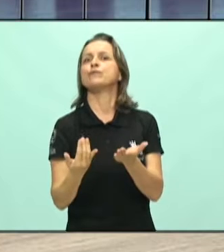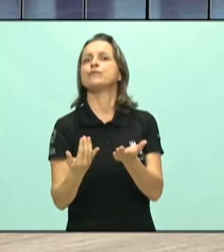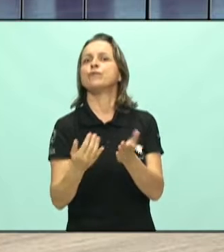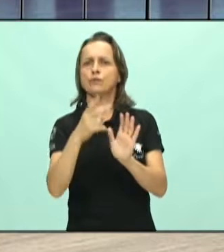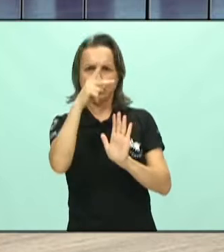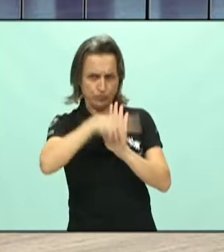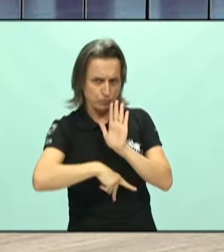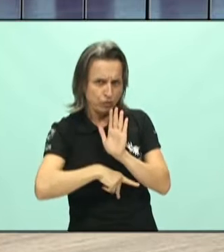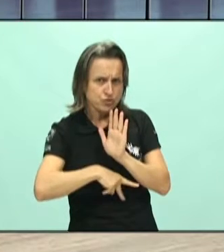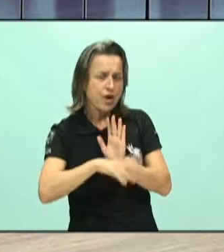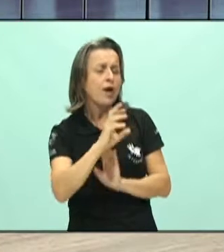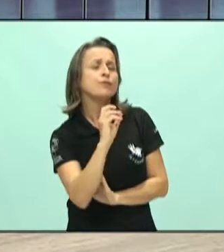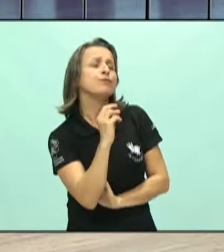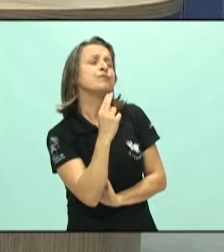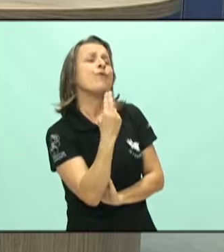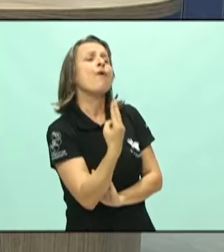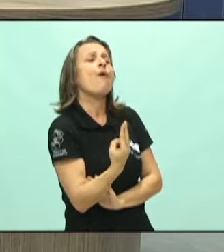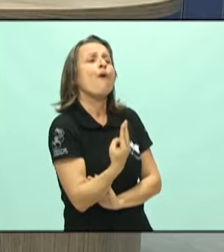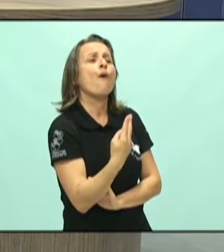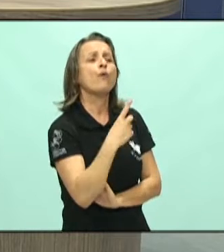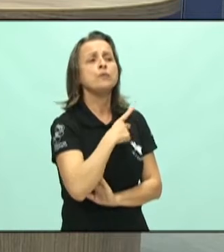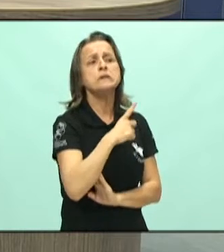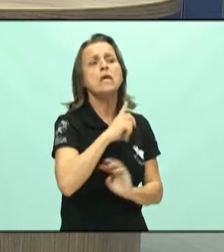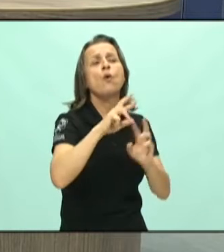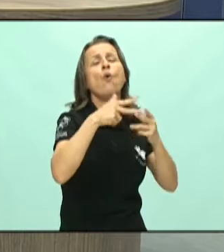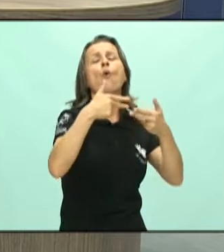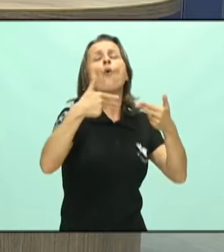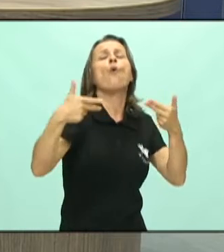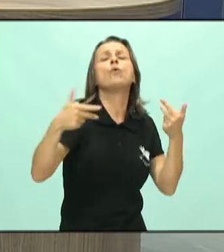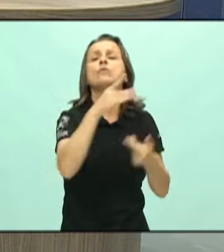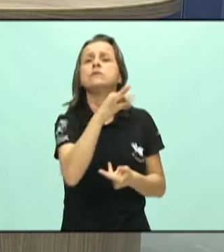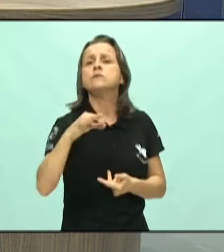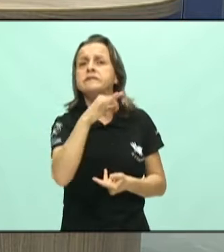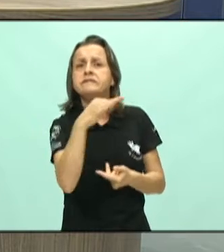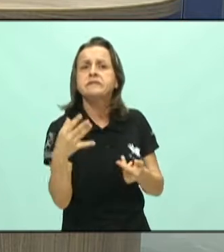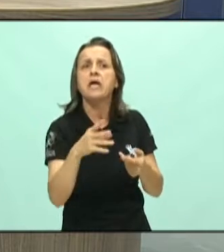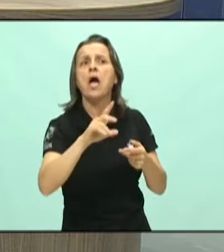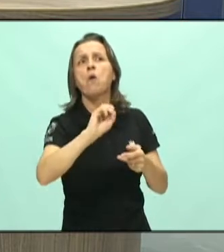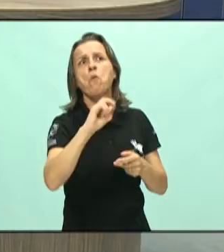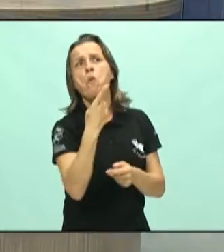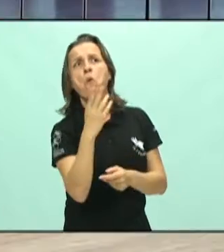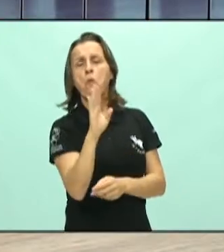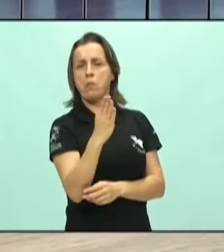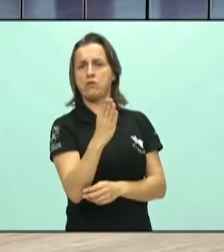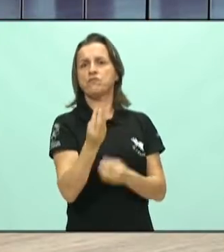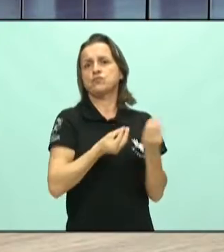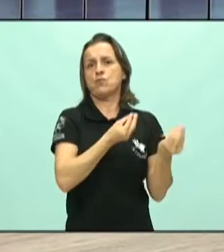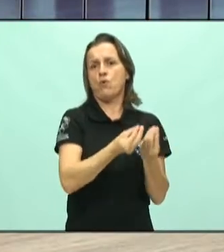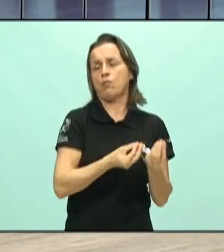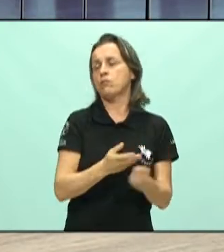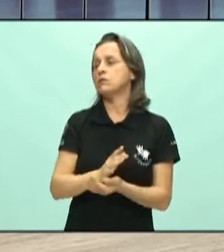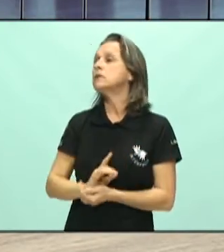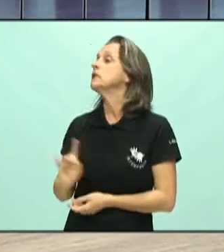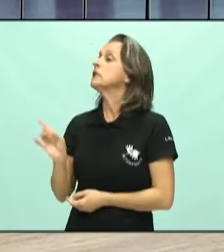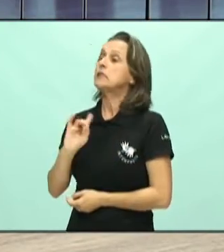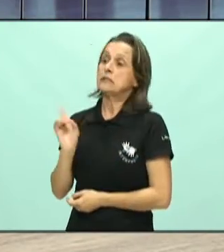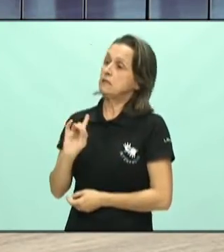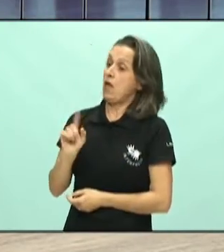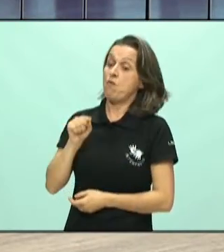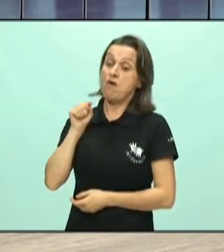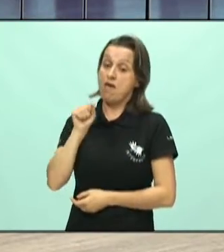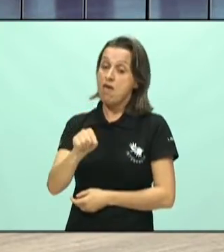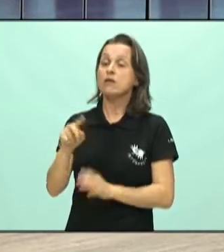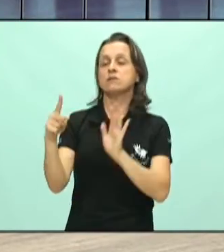ou há também outros tributos fiscais, outras contribuições? Como é que... Não, isso se trata de